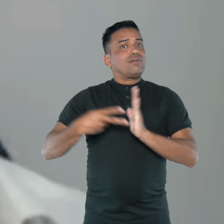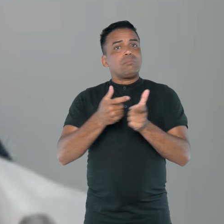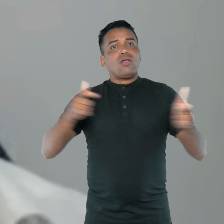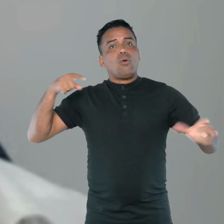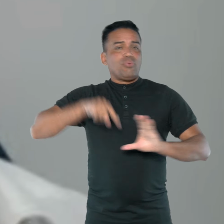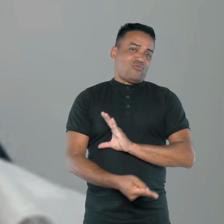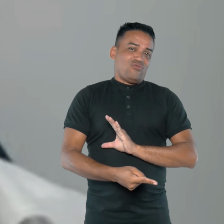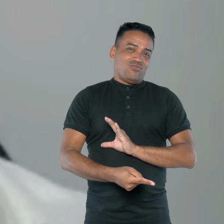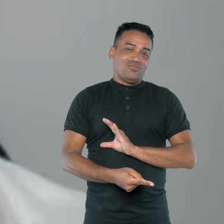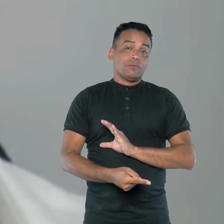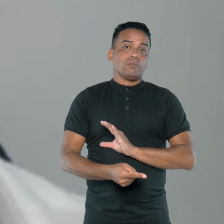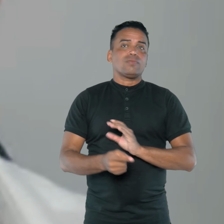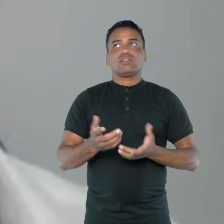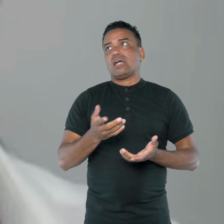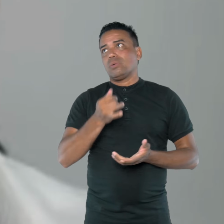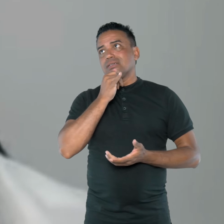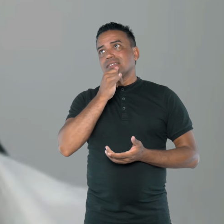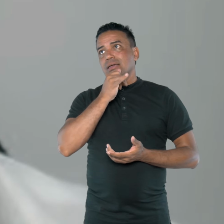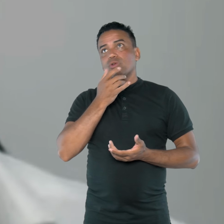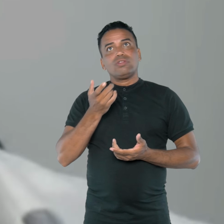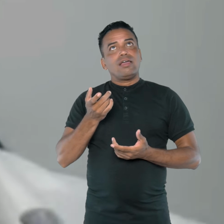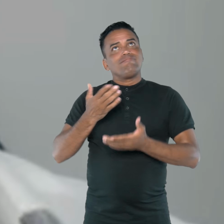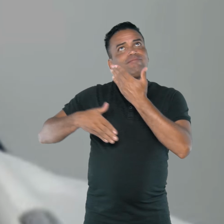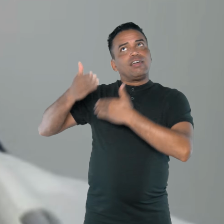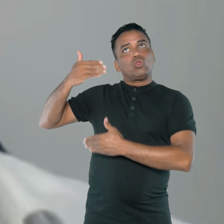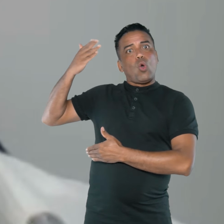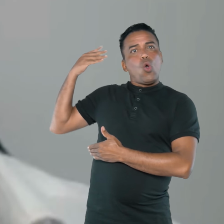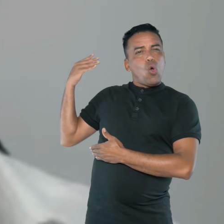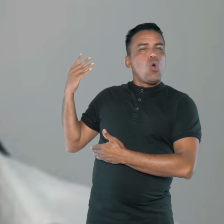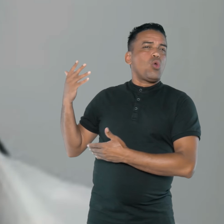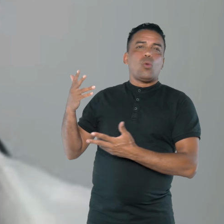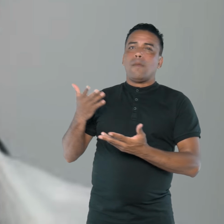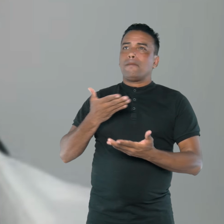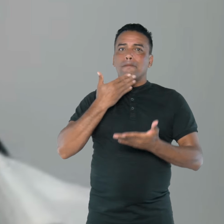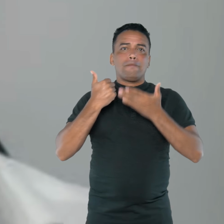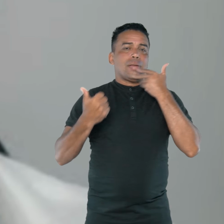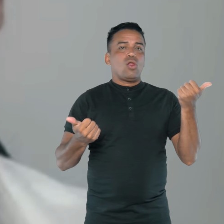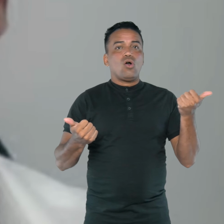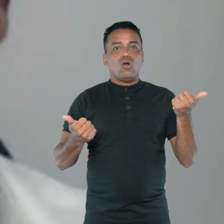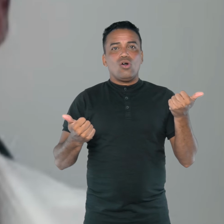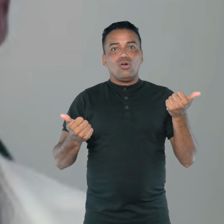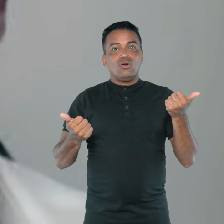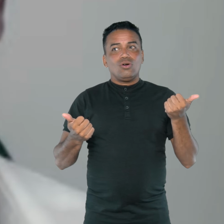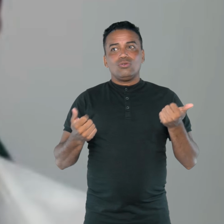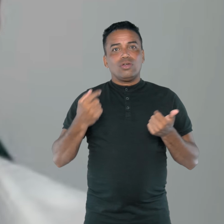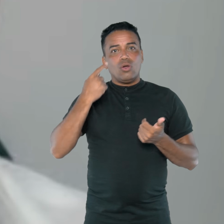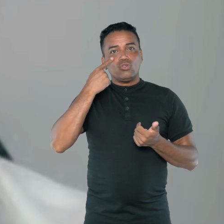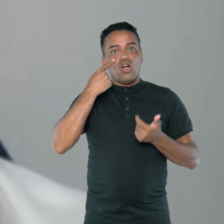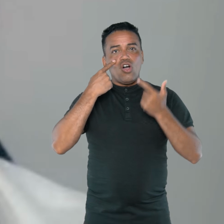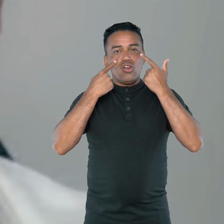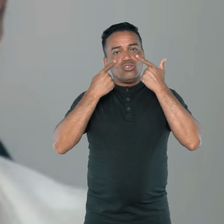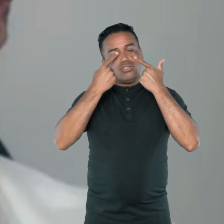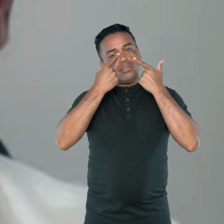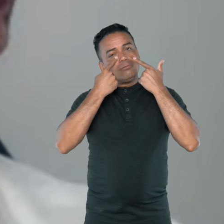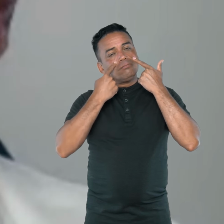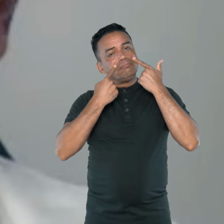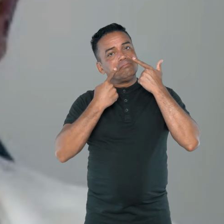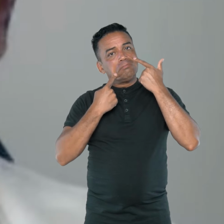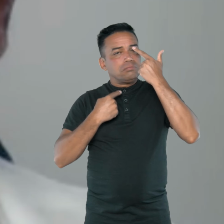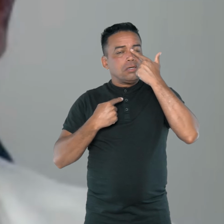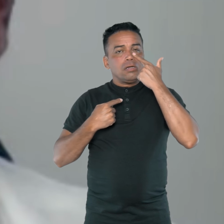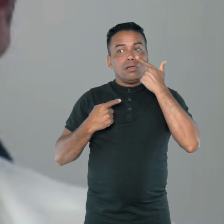retorno, né, para mim não tem retorno melhor do que os olhos marejados, porque a gente conseguiu